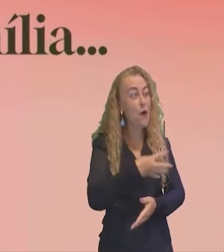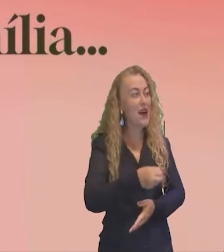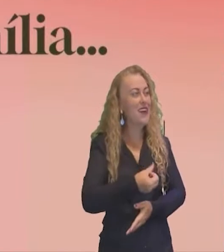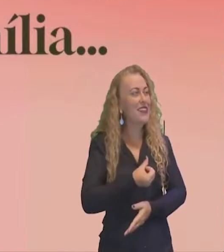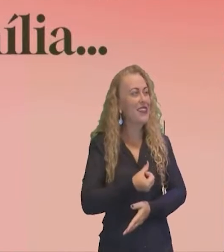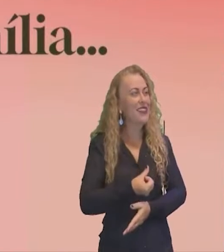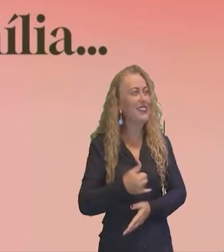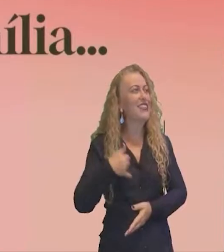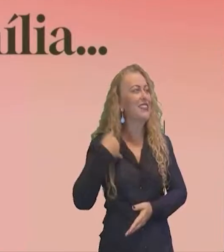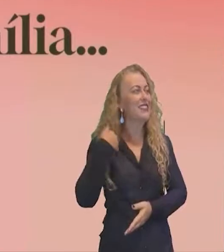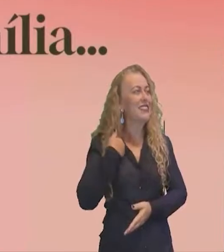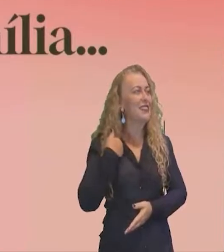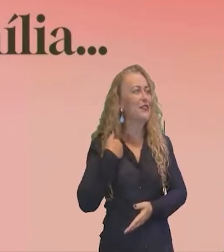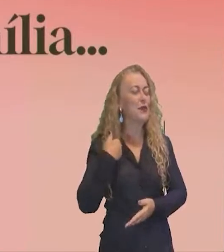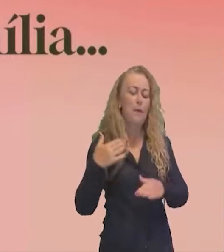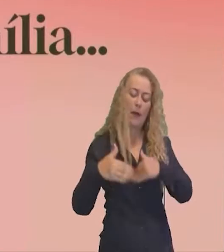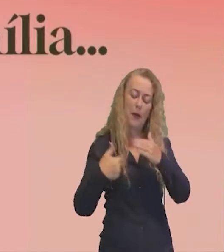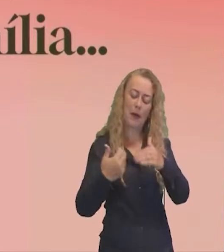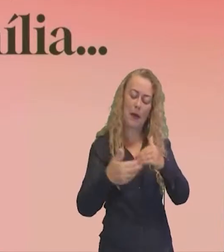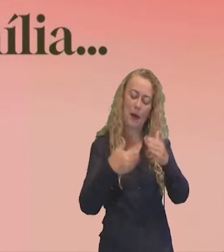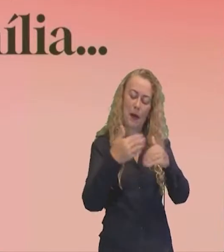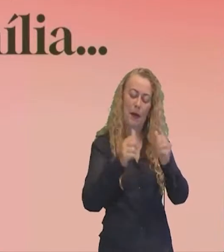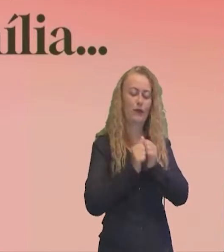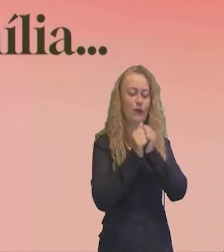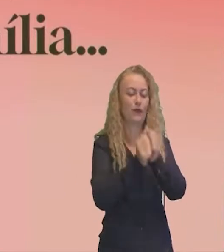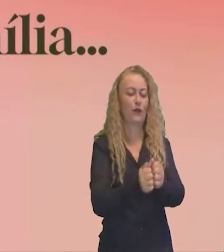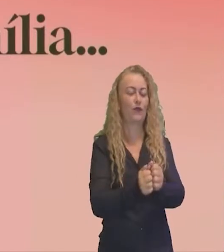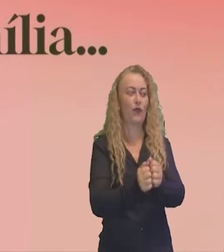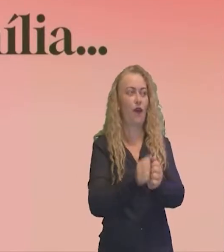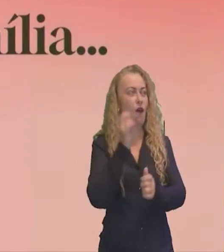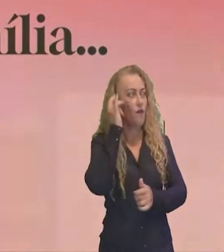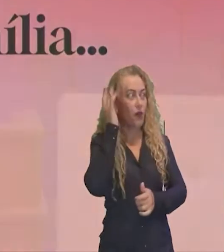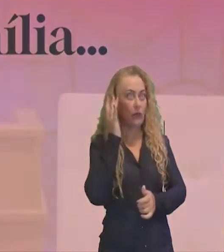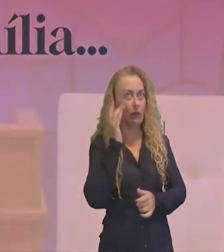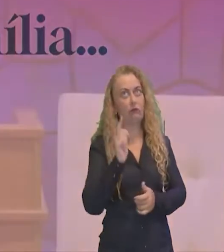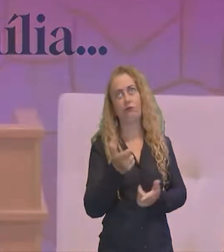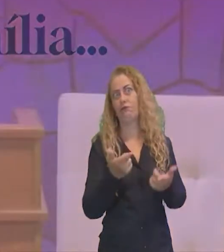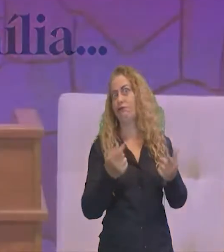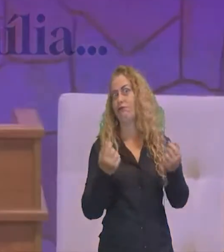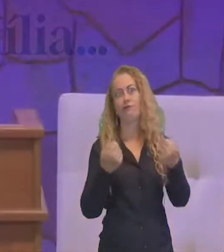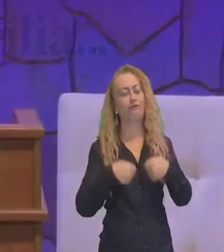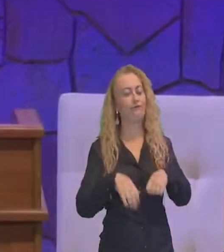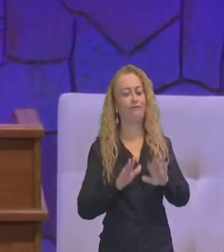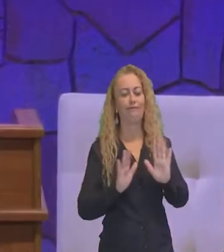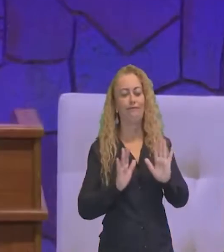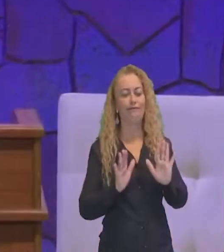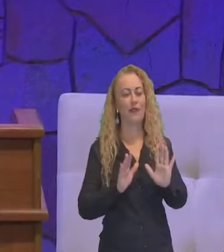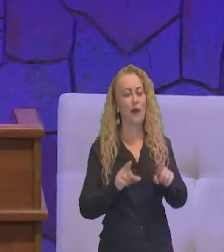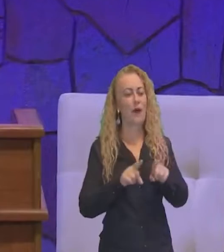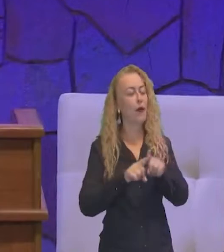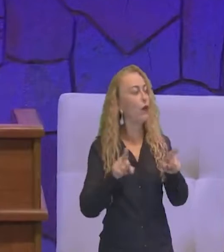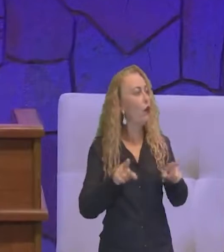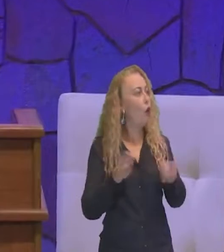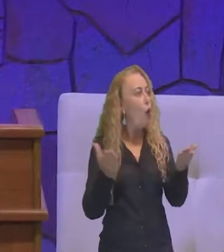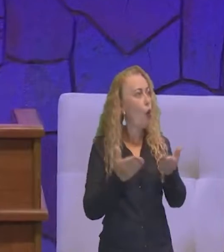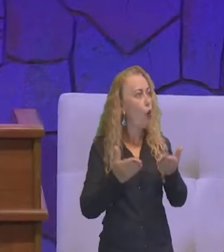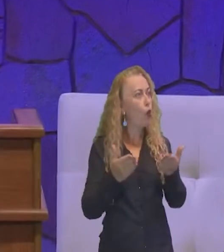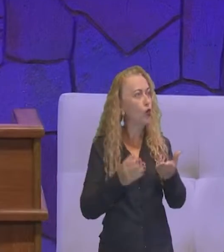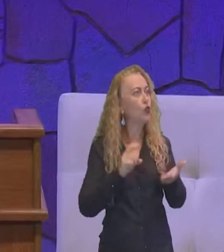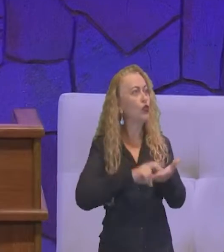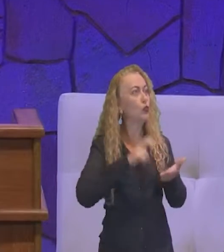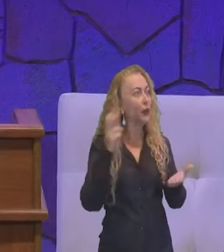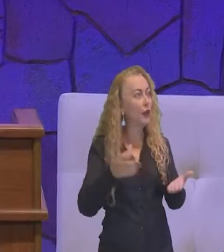de jornada e caminhada. Irmãos, não é fácil. Não é fácil ficar casado 46. Aliás, um casal hoje pela manhã